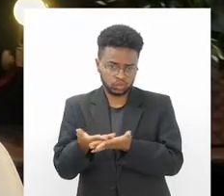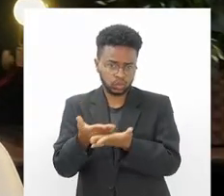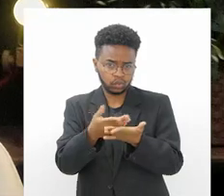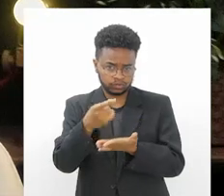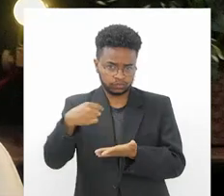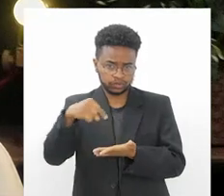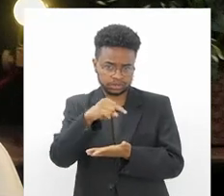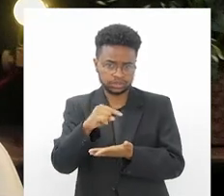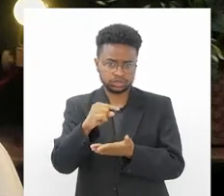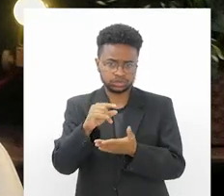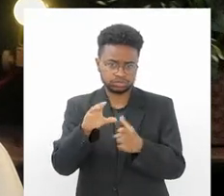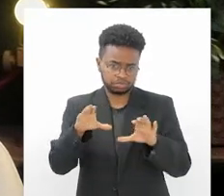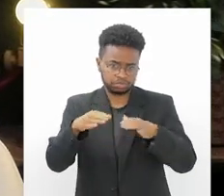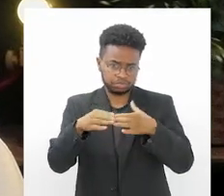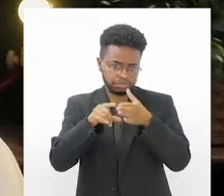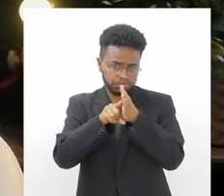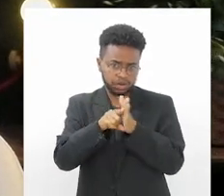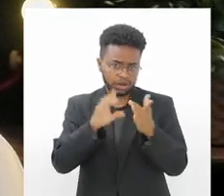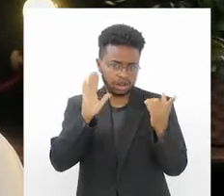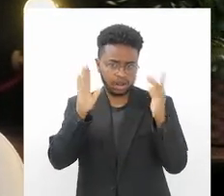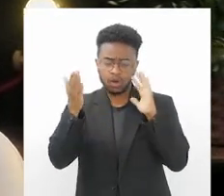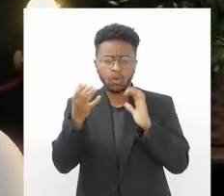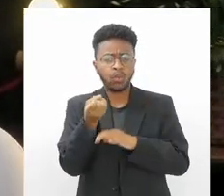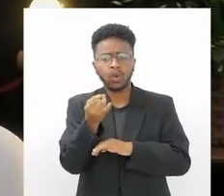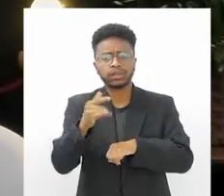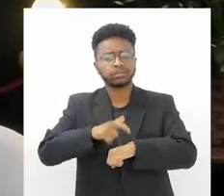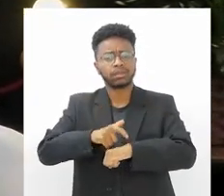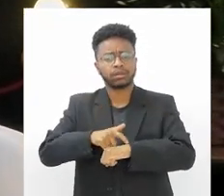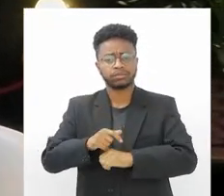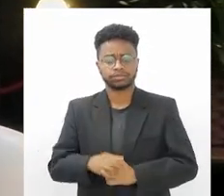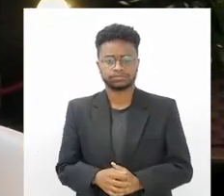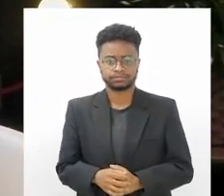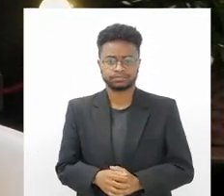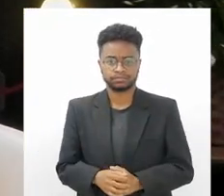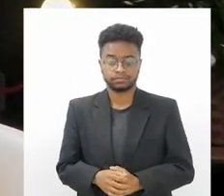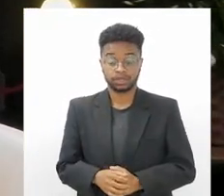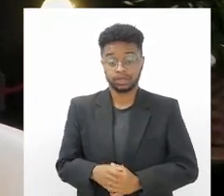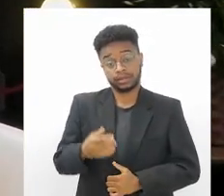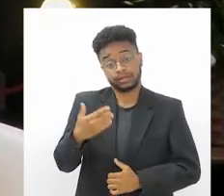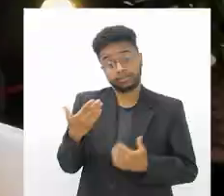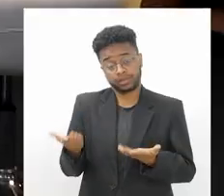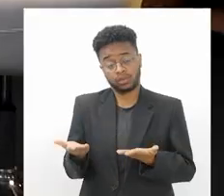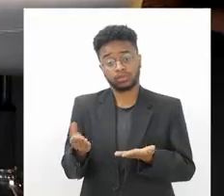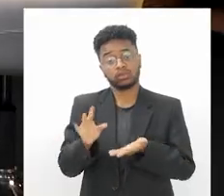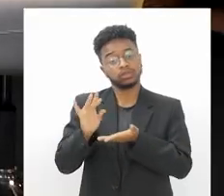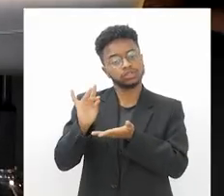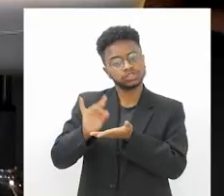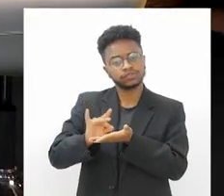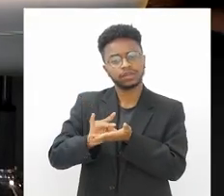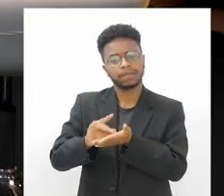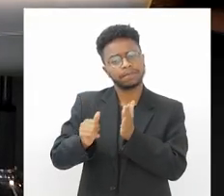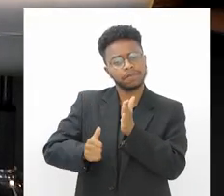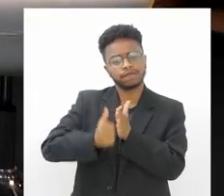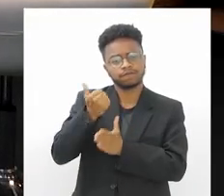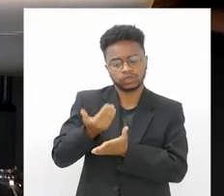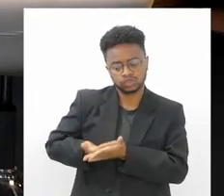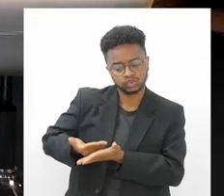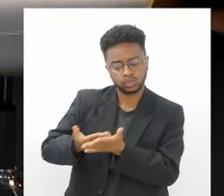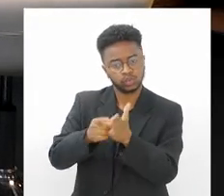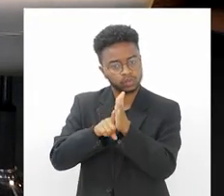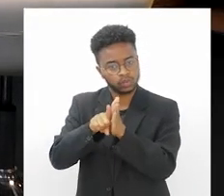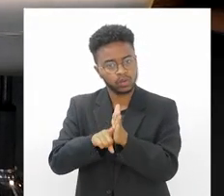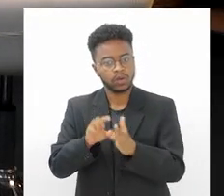de vocês, meteorologistas, já há quanto tempo? Olha, na verdade, os primeiros estudos